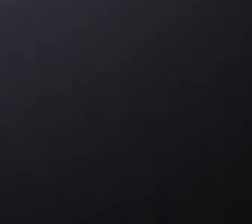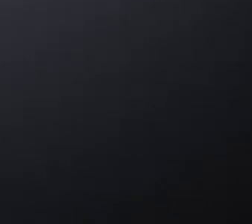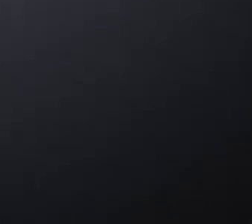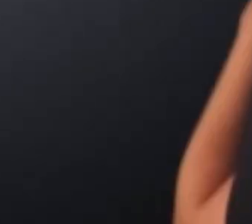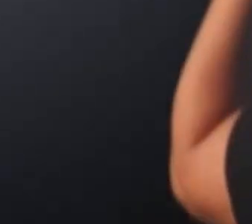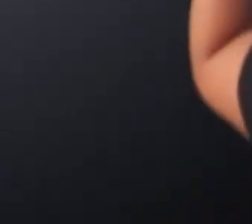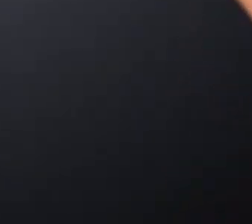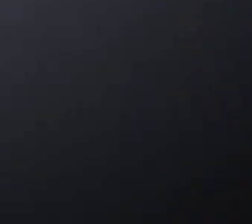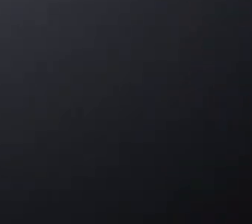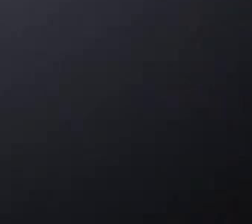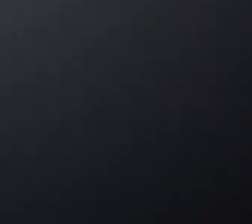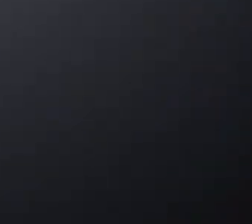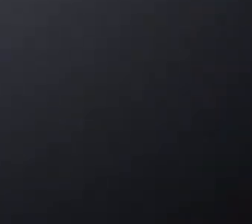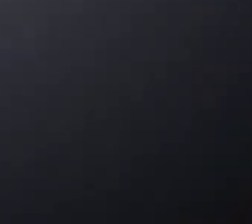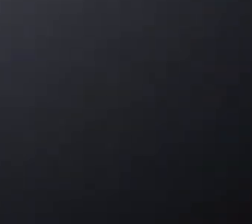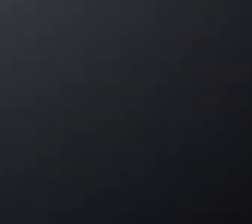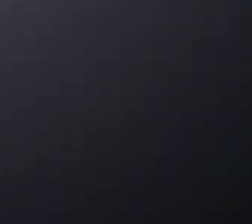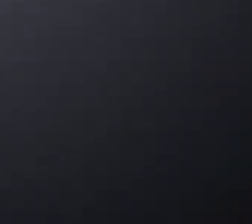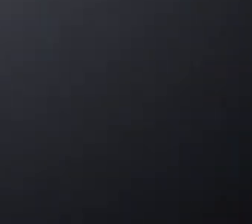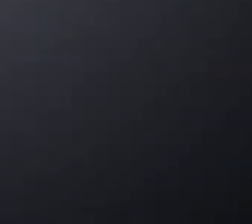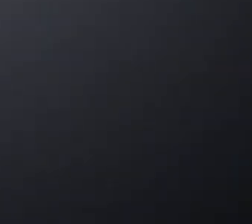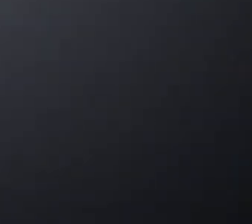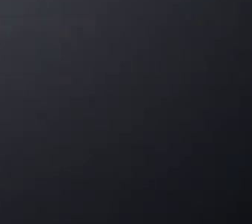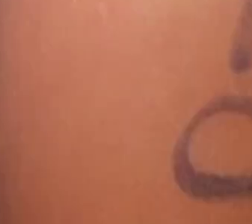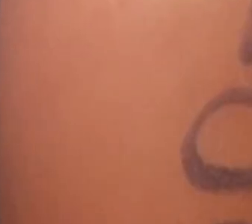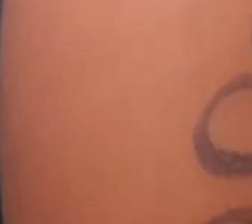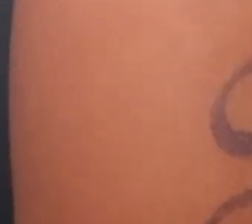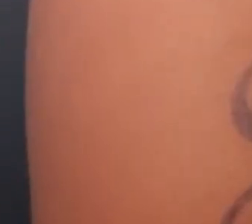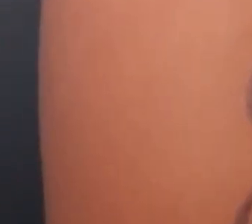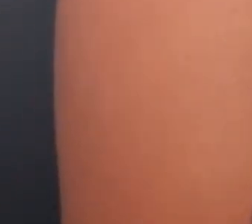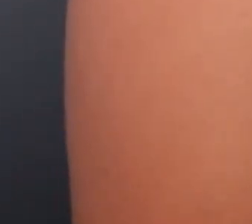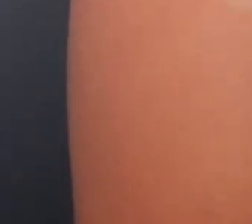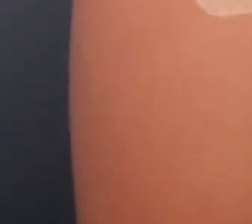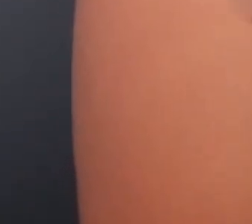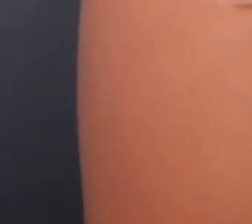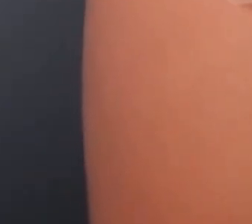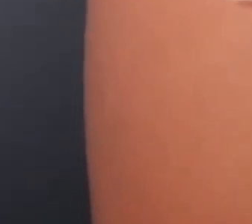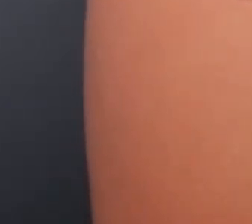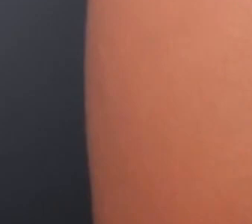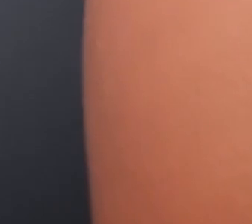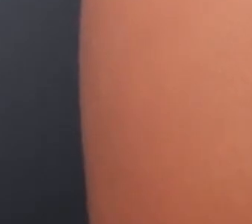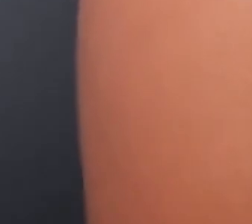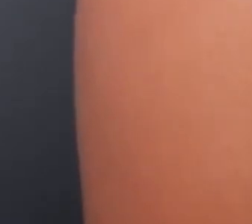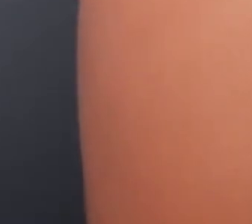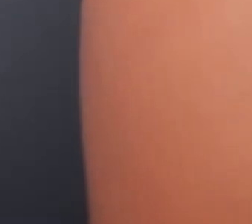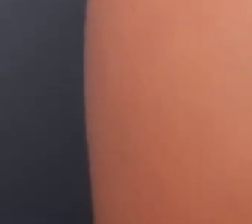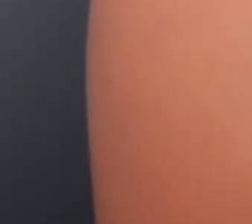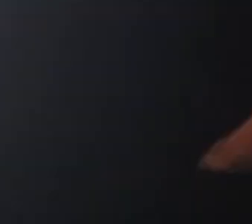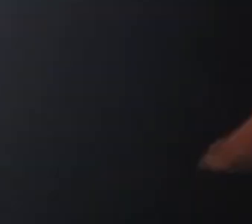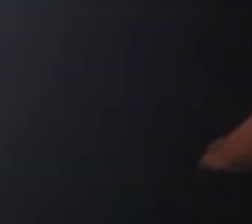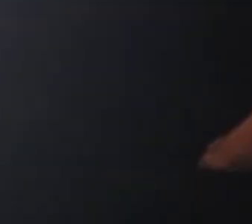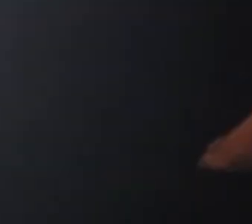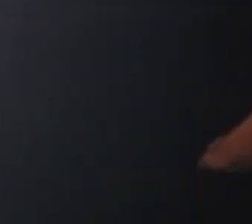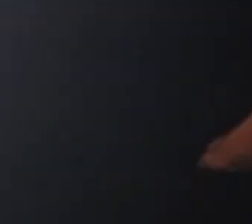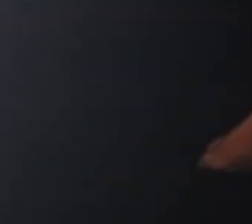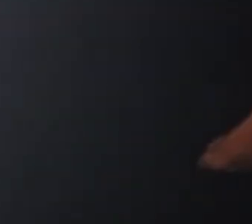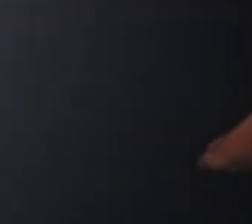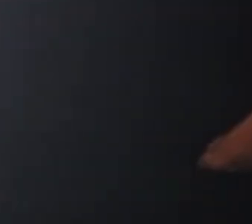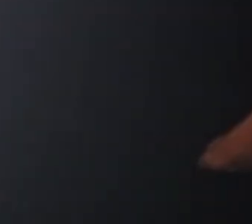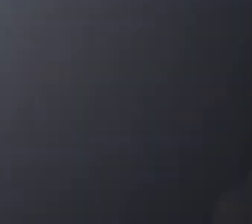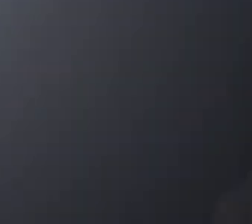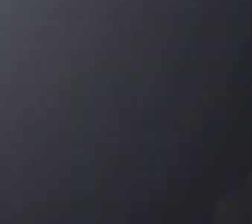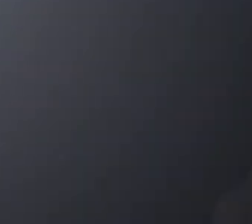bolso. Entre tantas outras dores, a violência contra a mulher é realidade em nossa